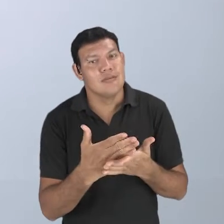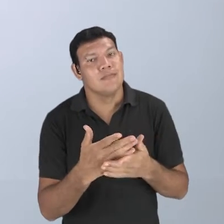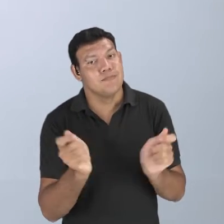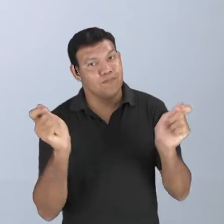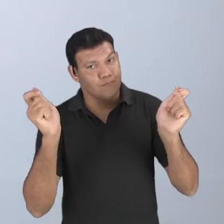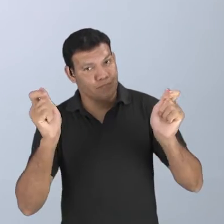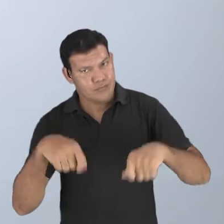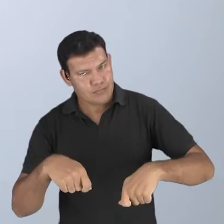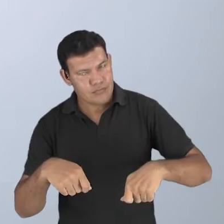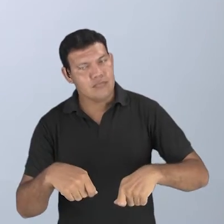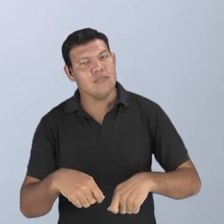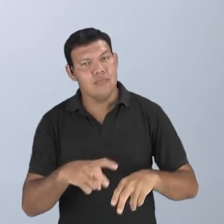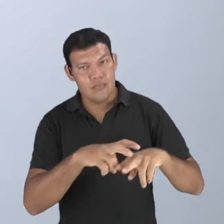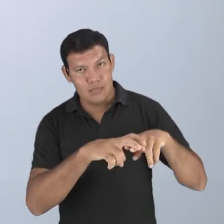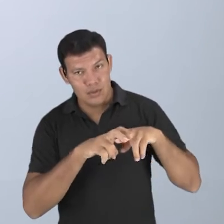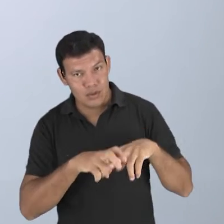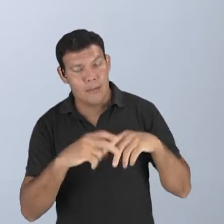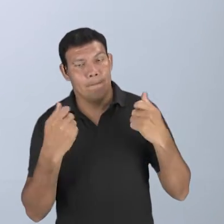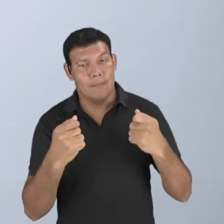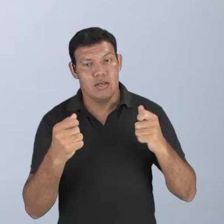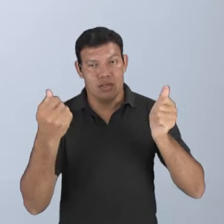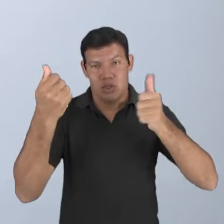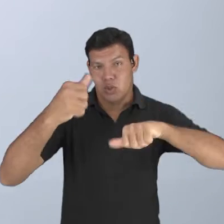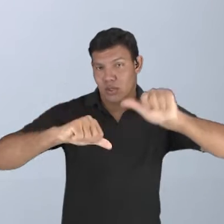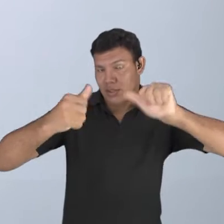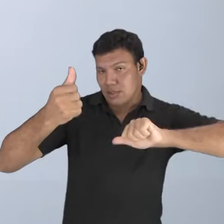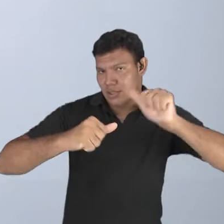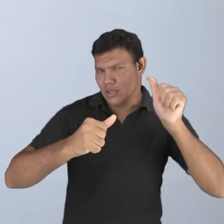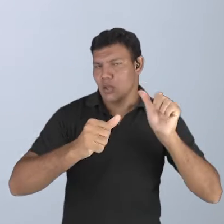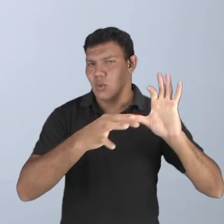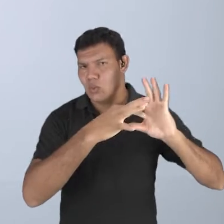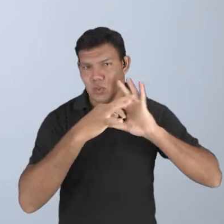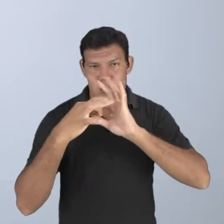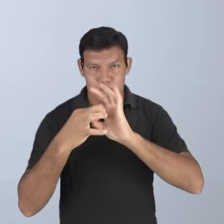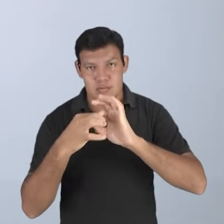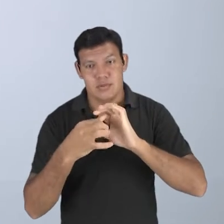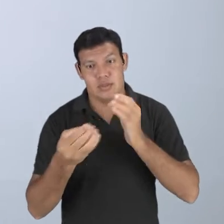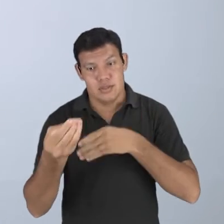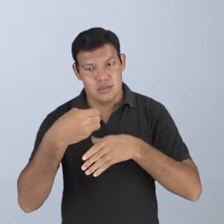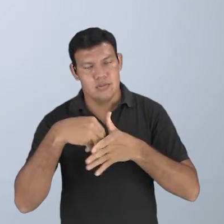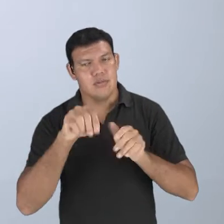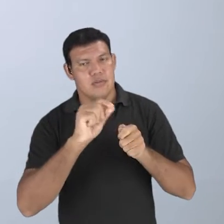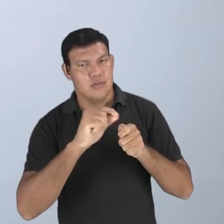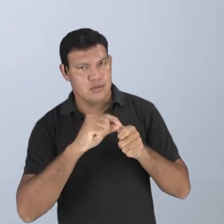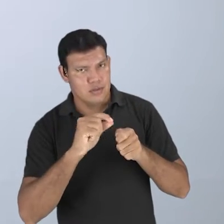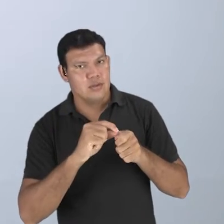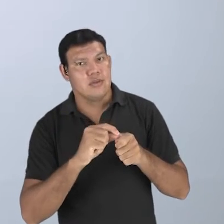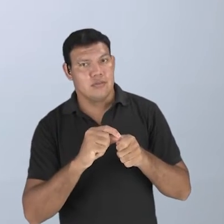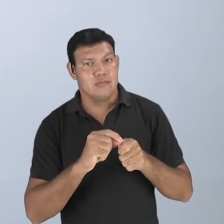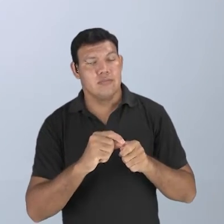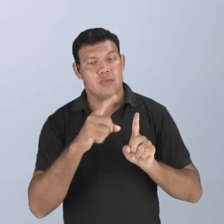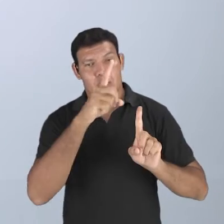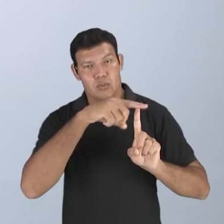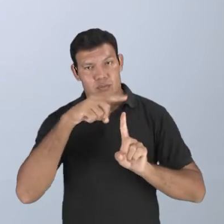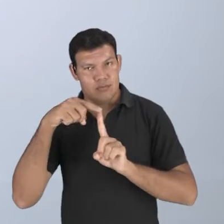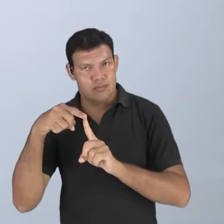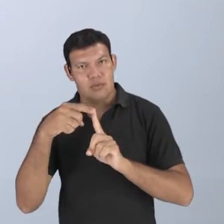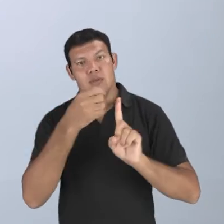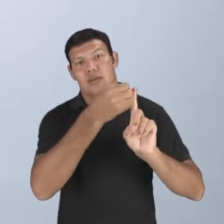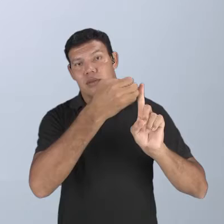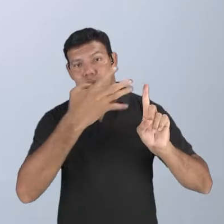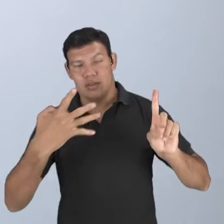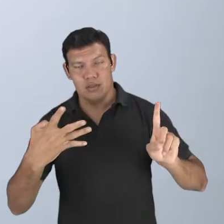que analisar o contexto ali dentro dessa produção. Então, os operadores argumentativos são, assim,